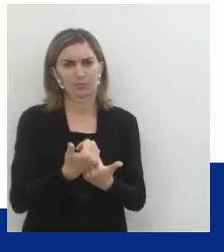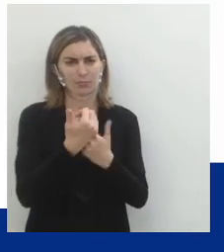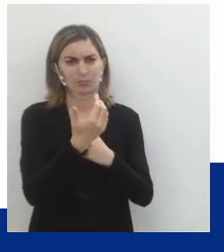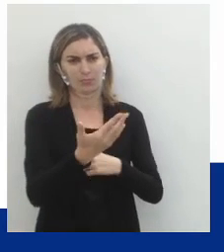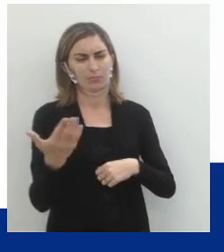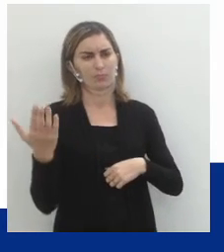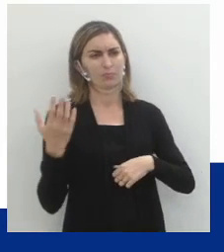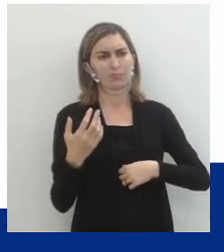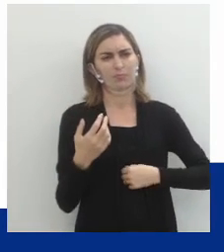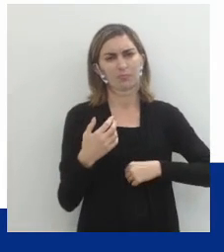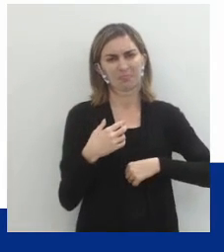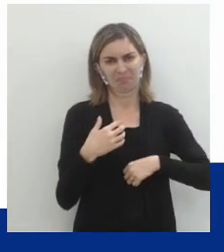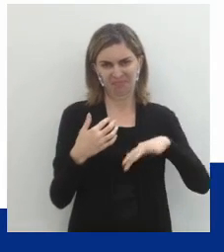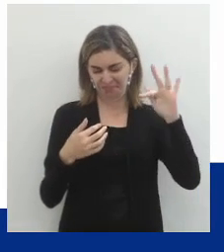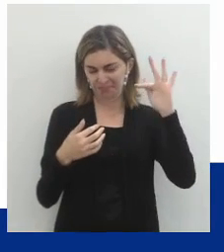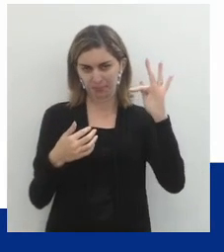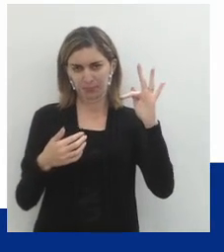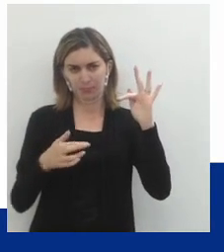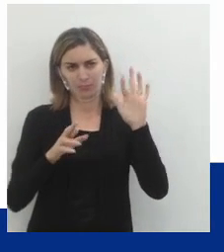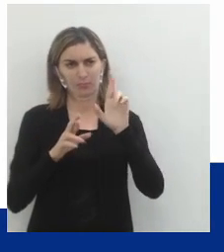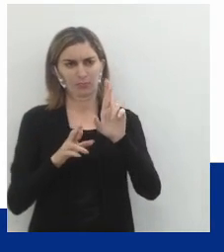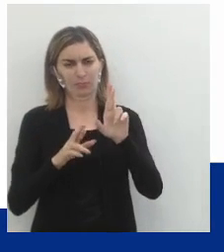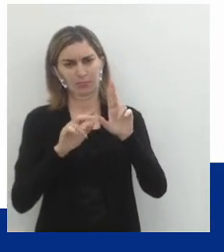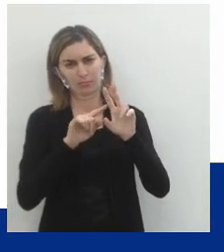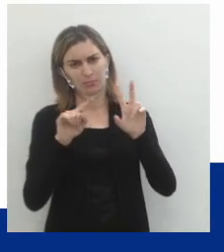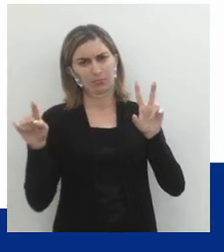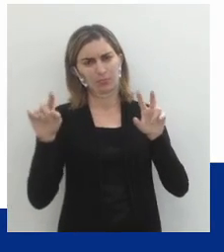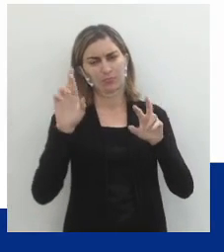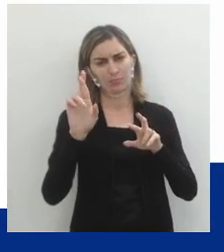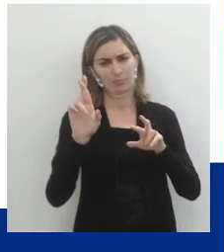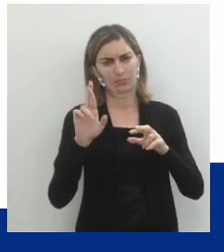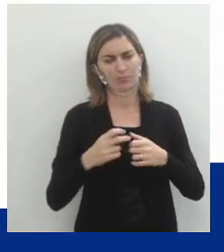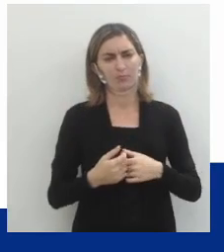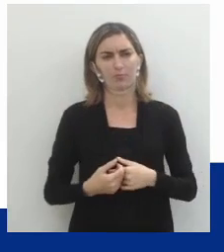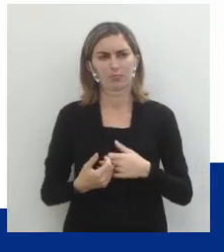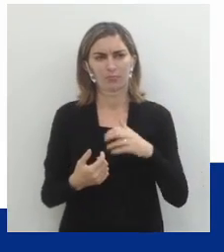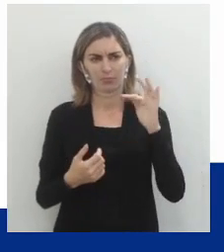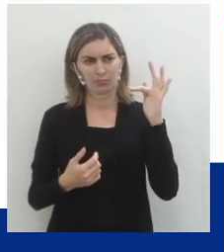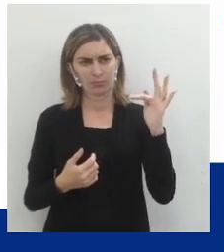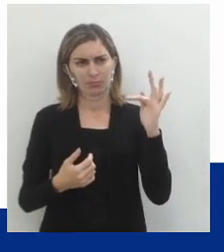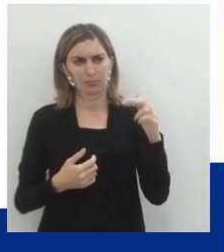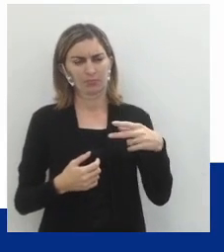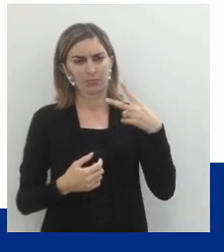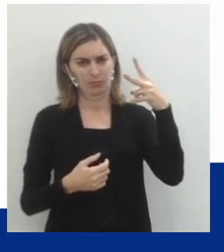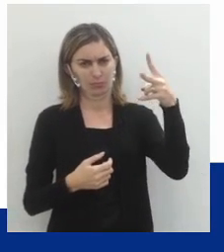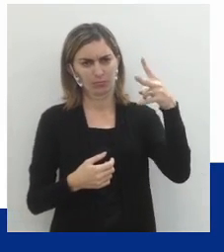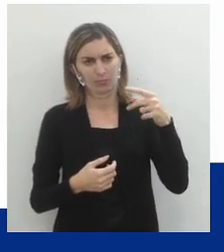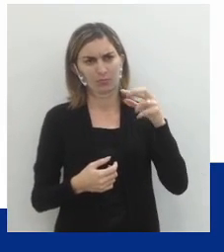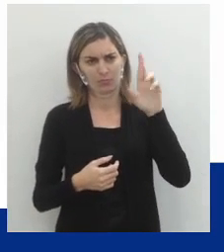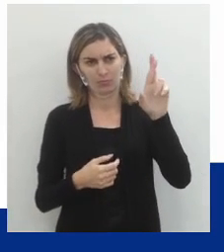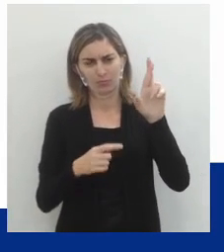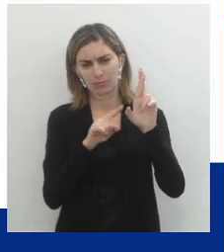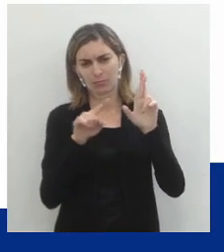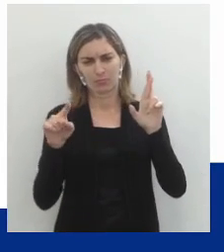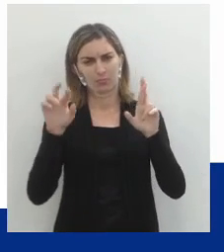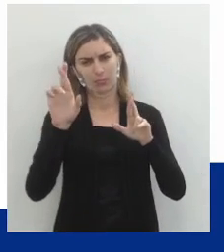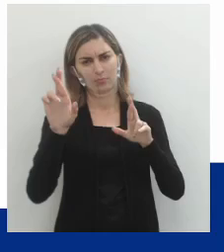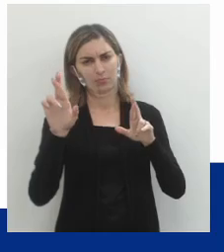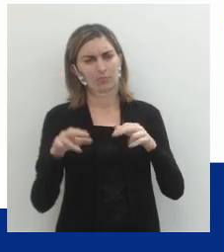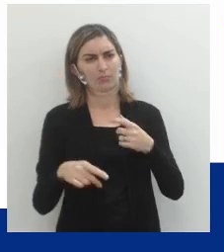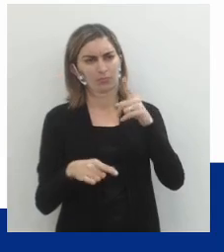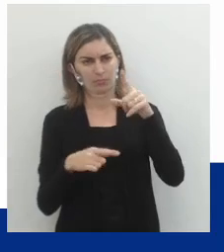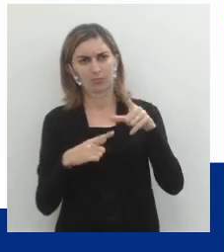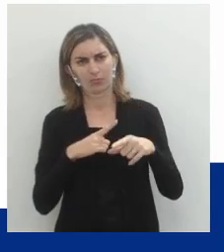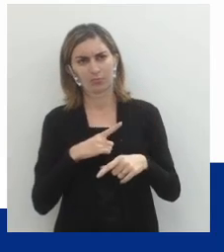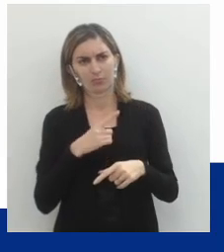aí, f de r em r. Olha só, f dois pontos, r, setinha, r. Aqui eu